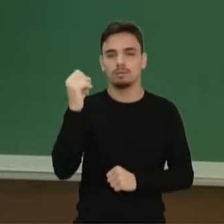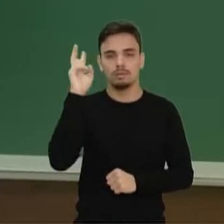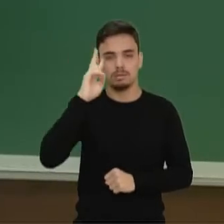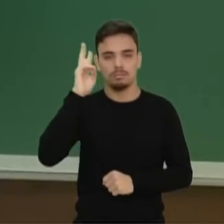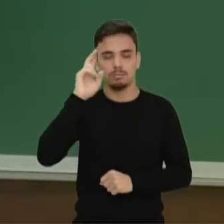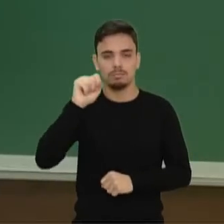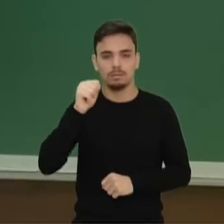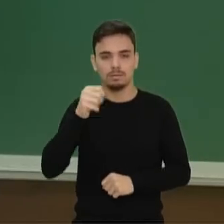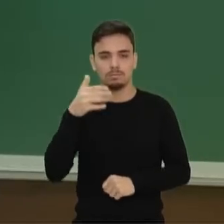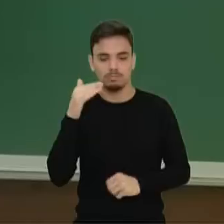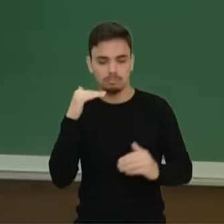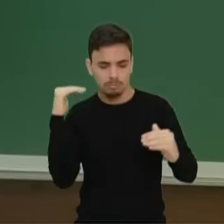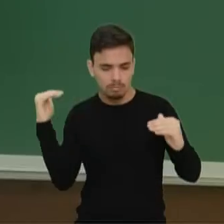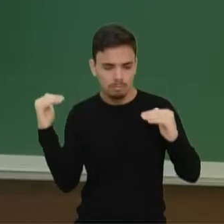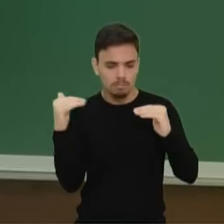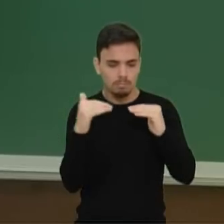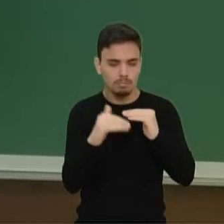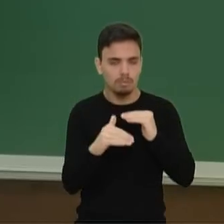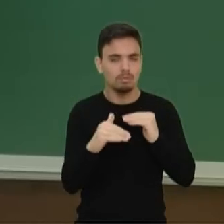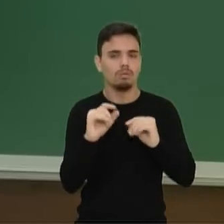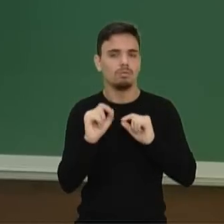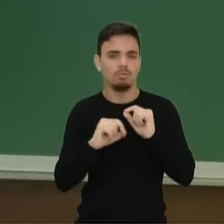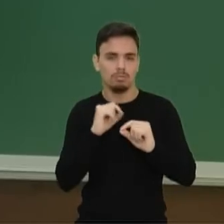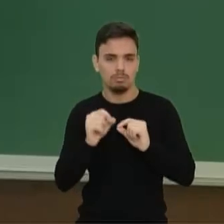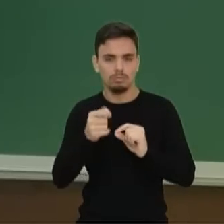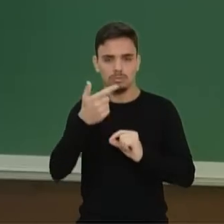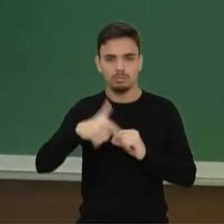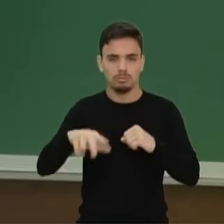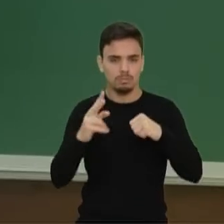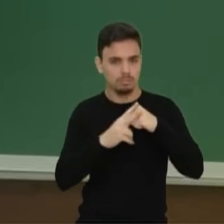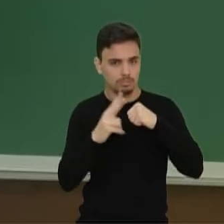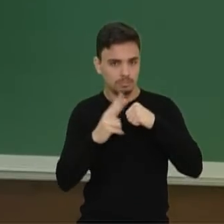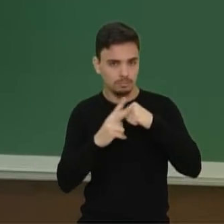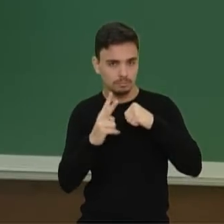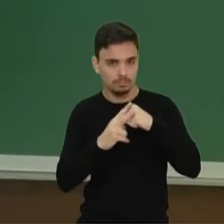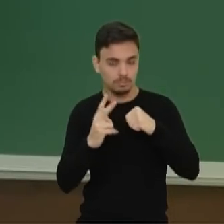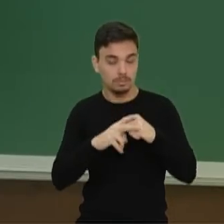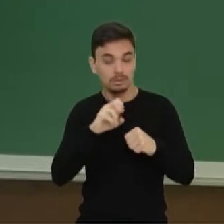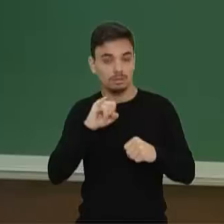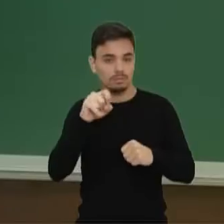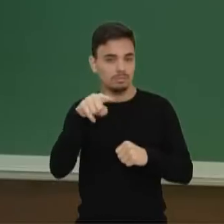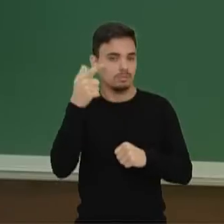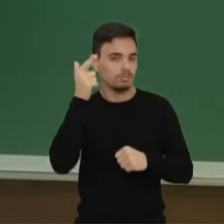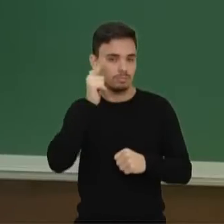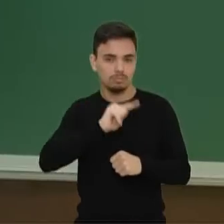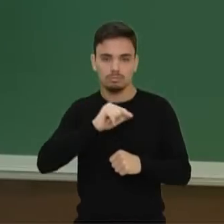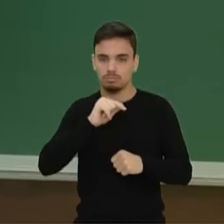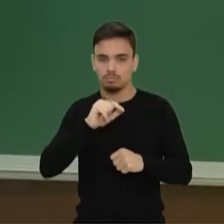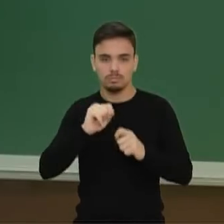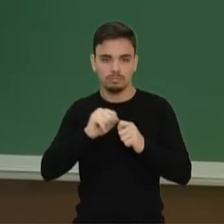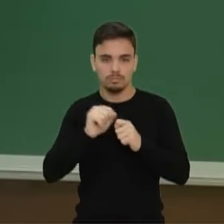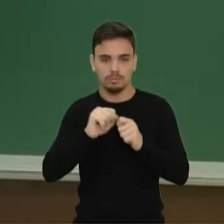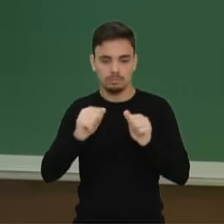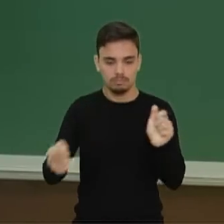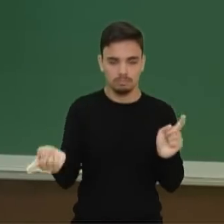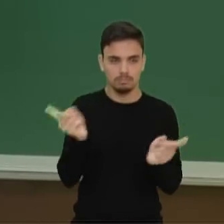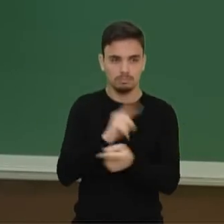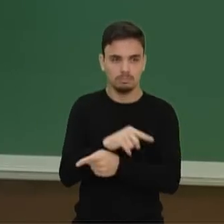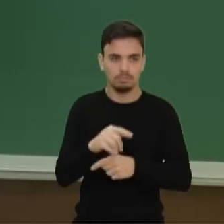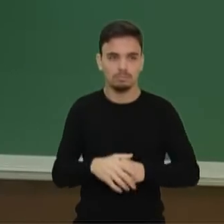transitivo direto. Novamente aí, pessoal. Senão, vocês não conseguem fazer essa